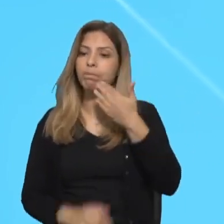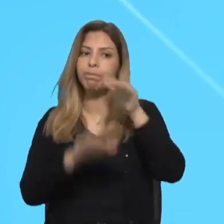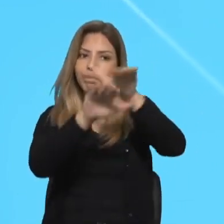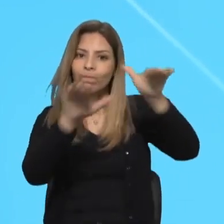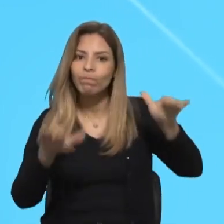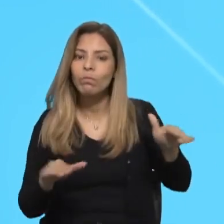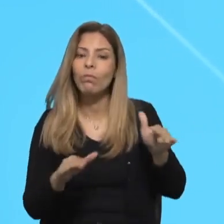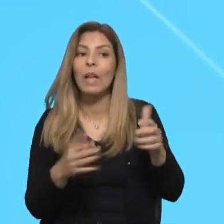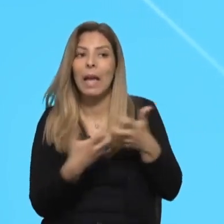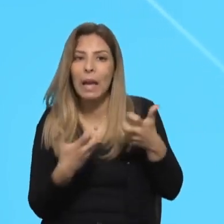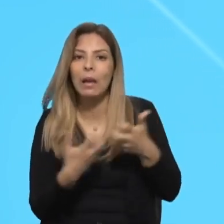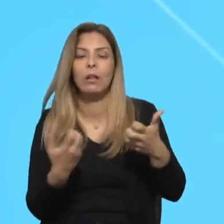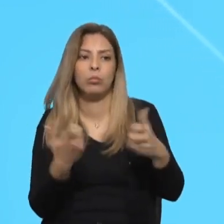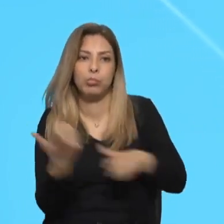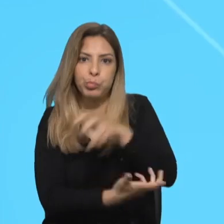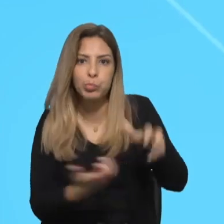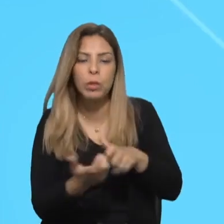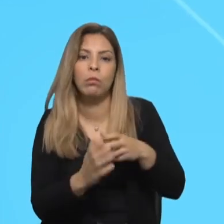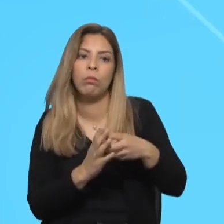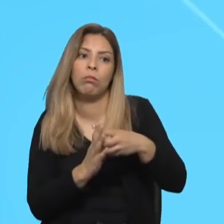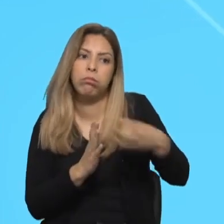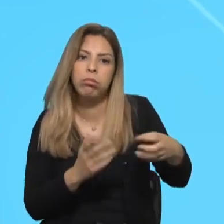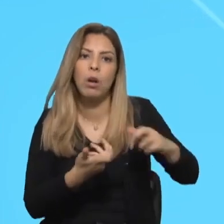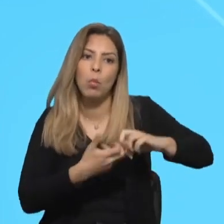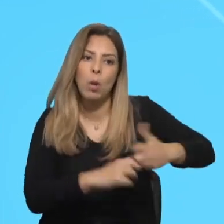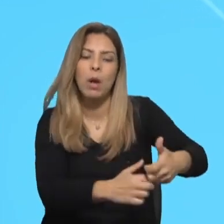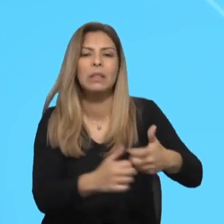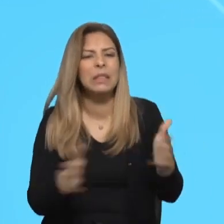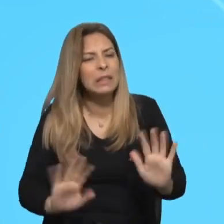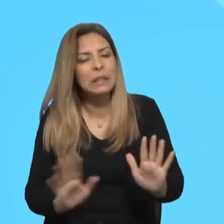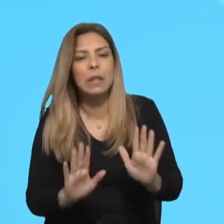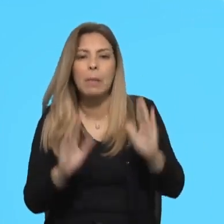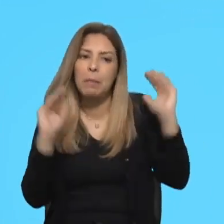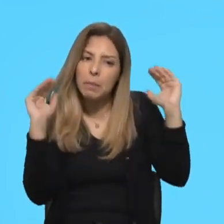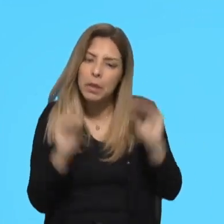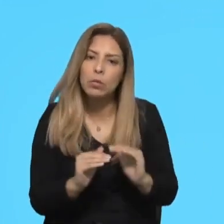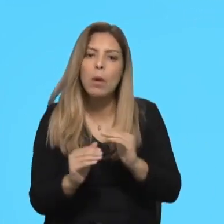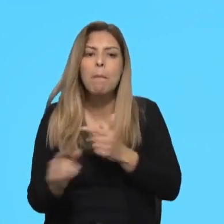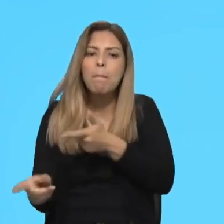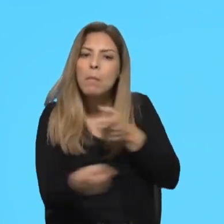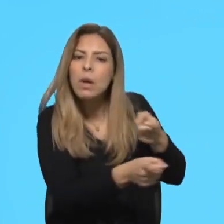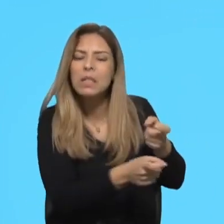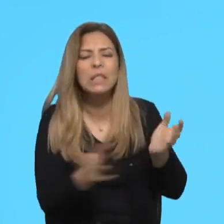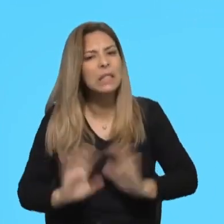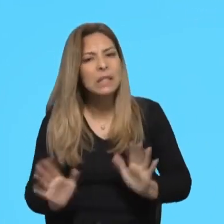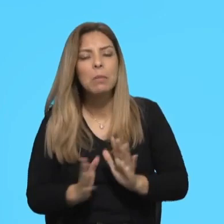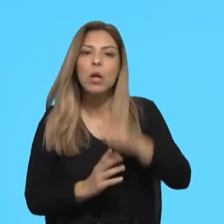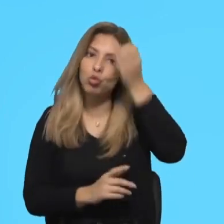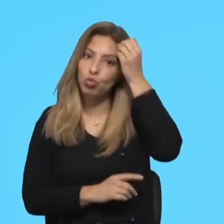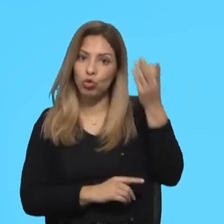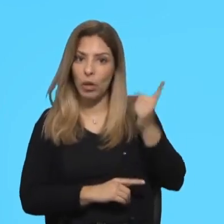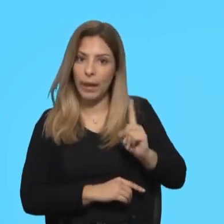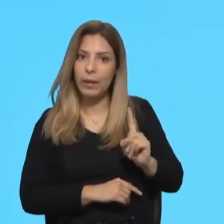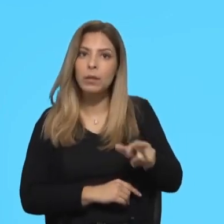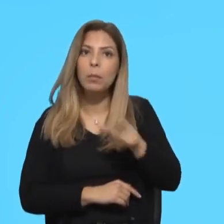que as guerras e os conflitos, sem recorrer ao armamento, procurassem ser resolvidos, mas não esquecia nunca a